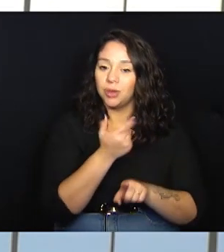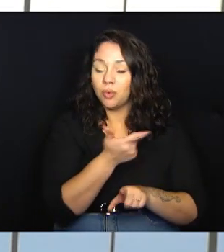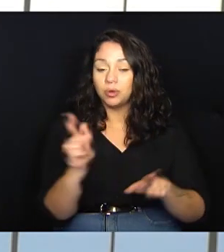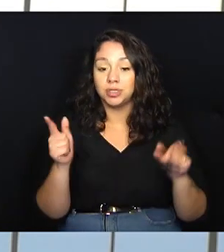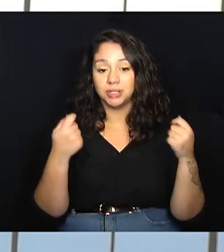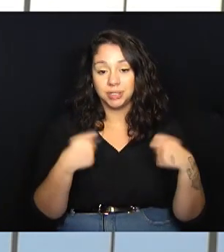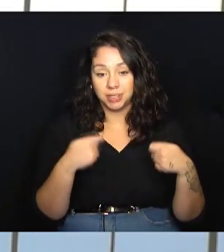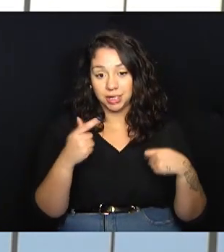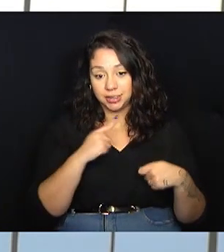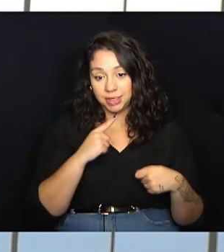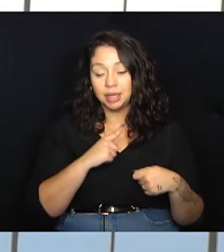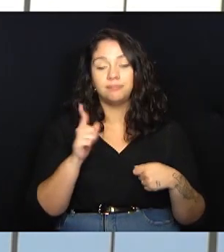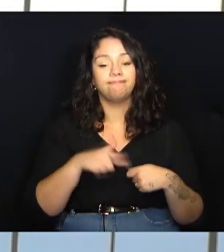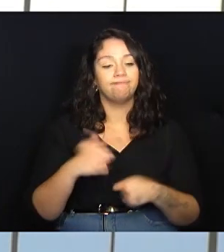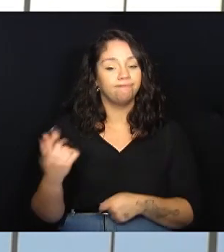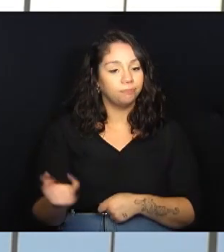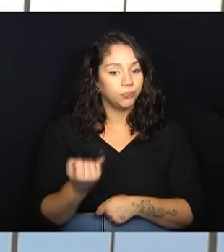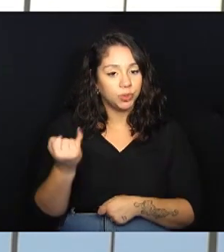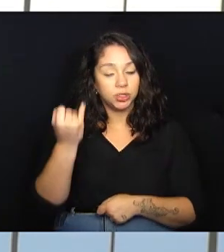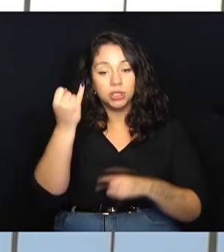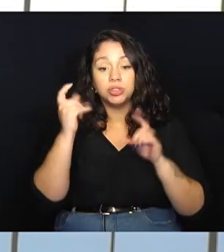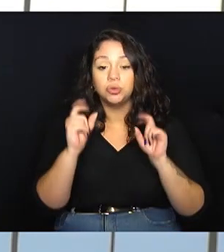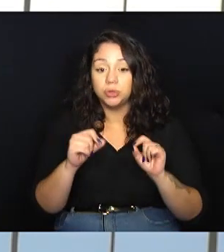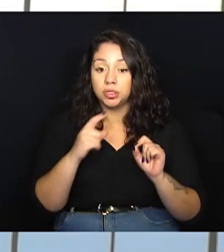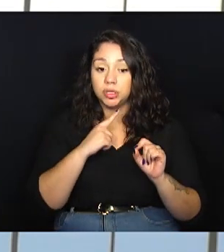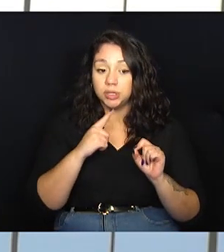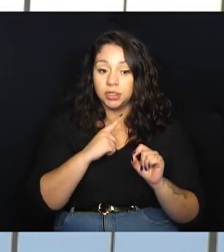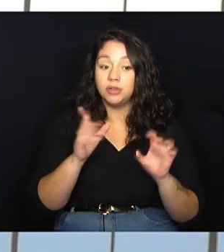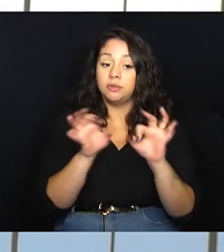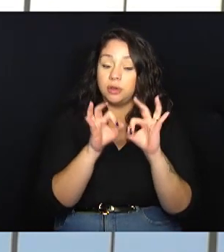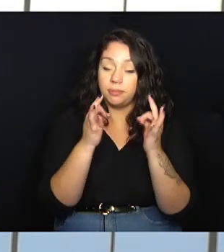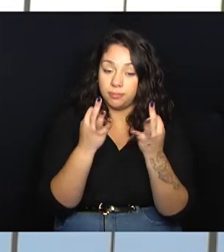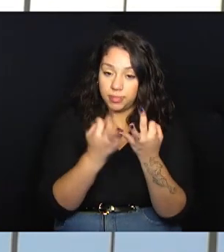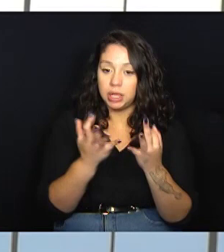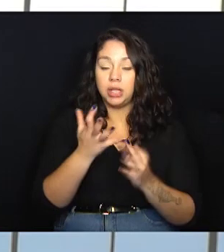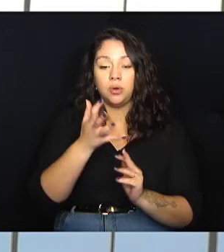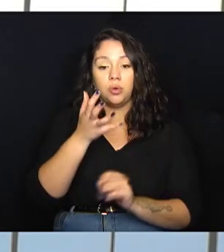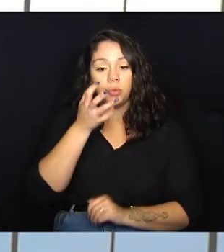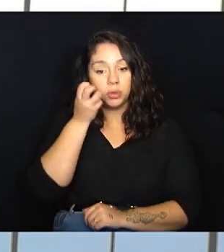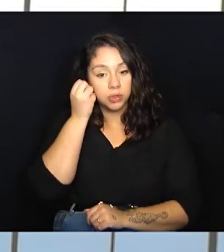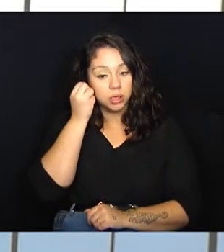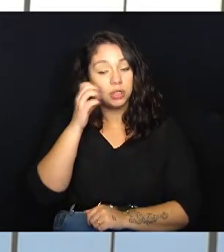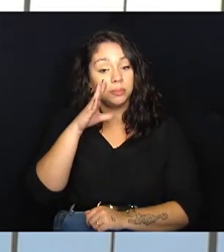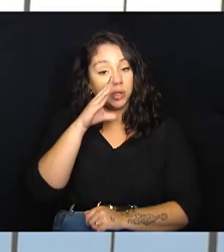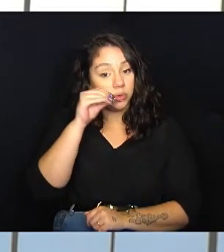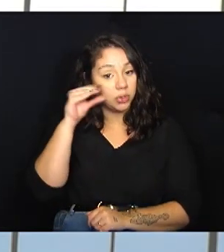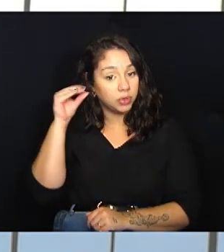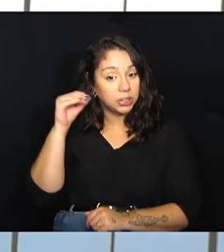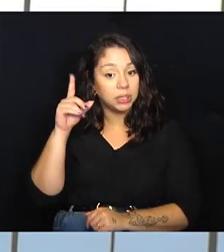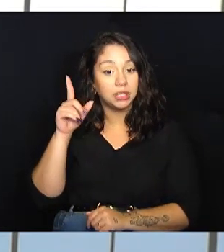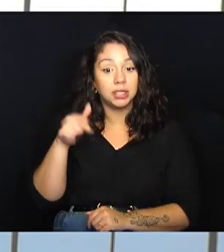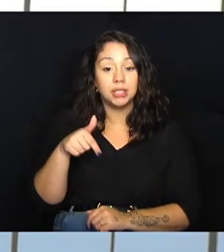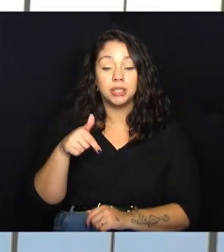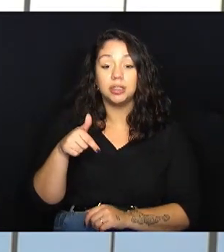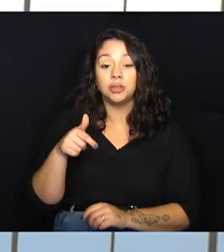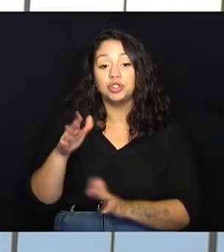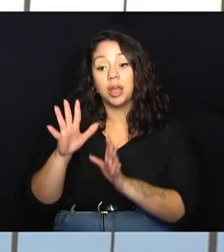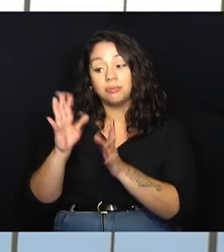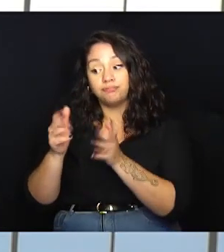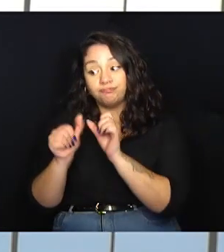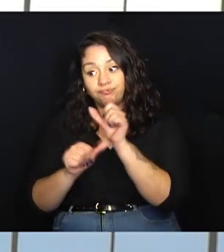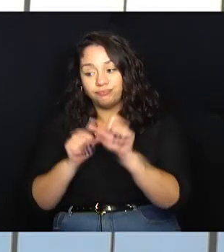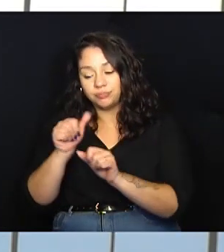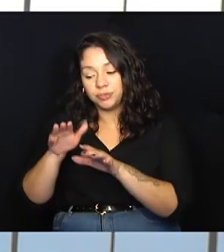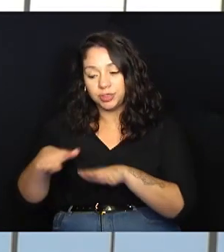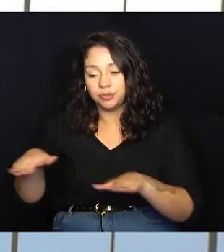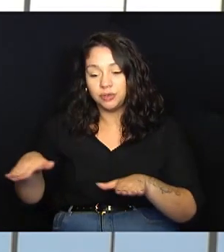Então, é fundamental que a gente também tenha famílias acolhedoras para os adolescentes, né, que acabaram de sair dessa infância. E